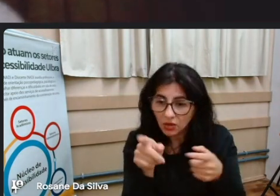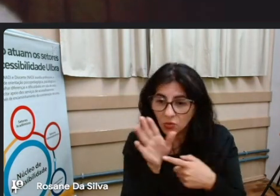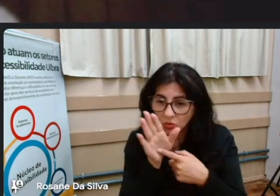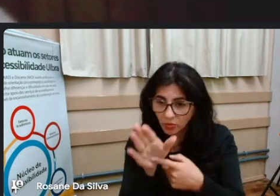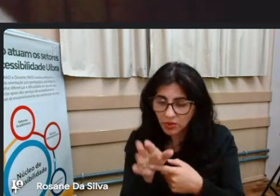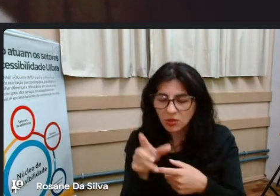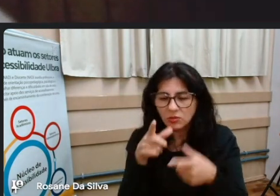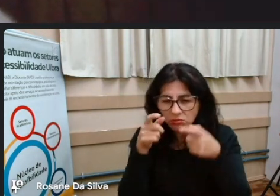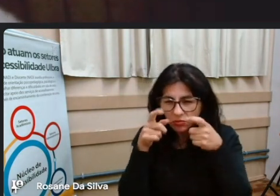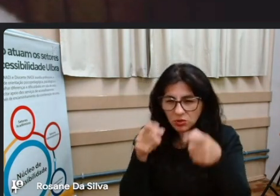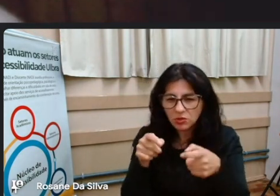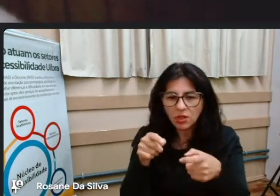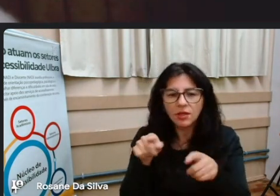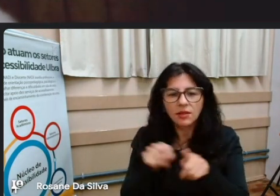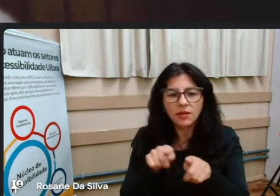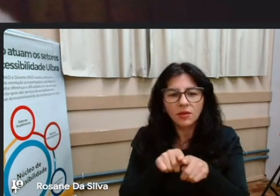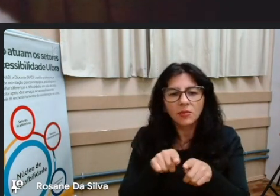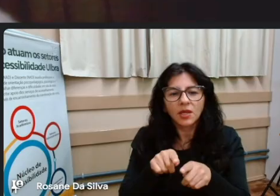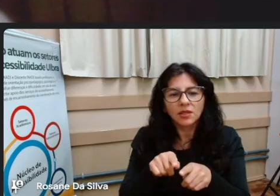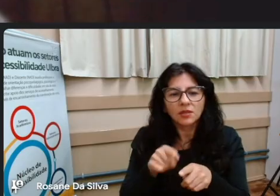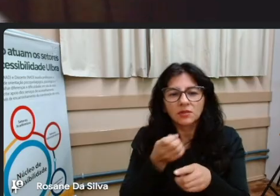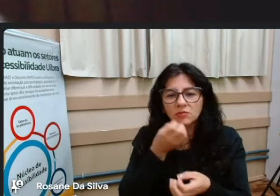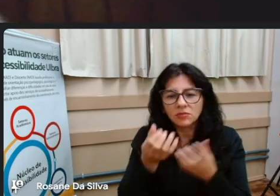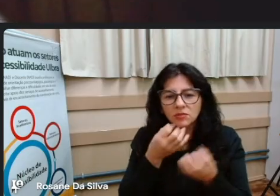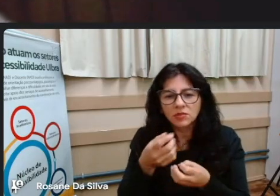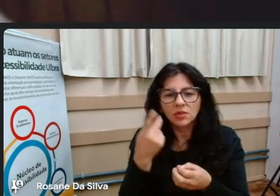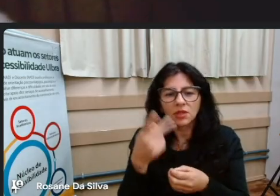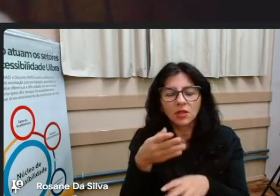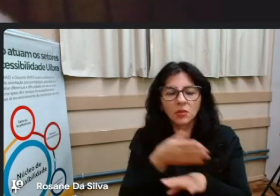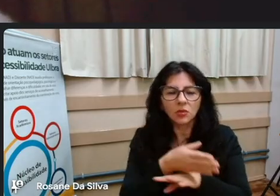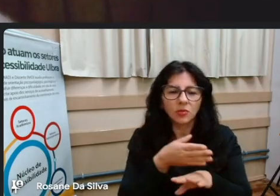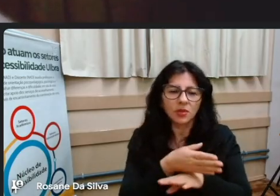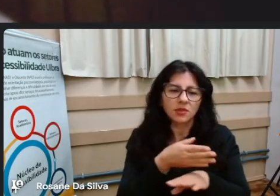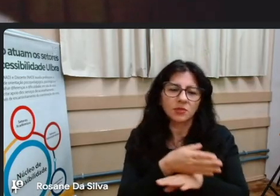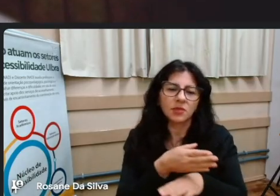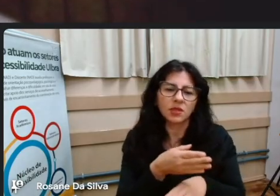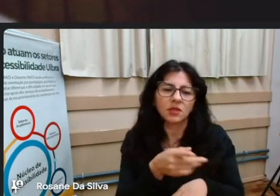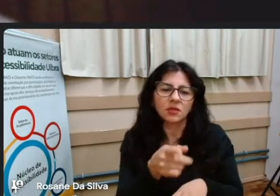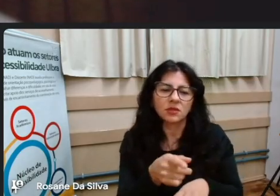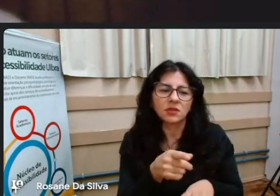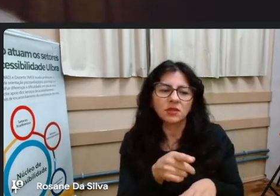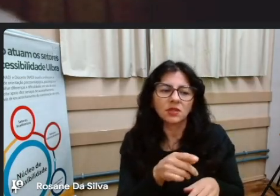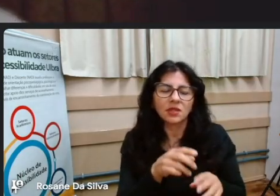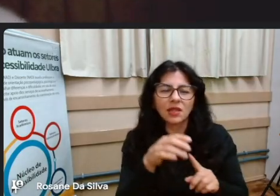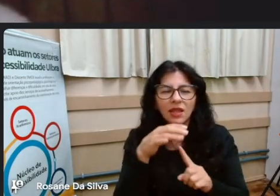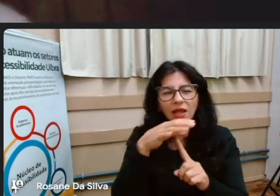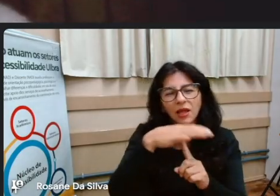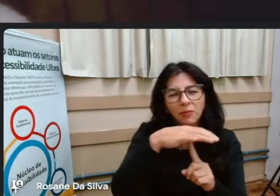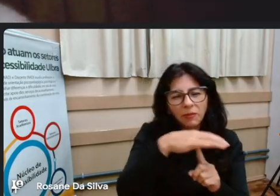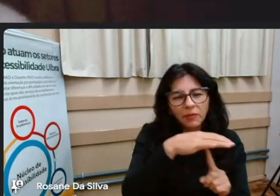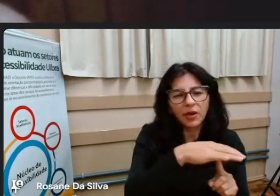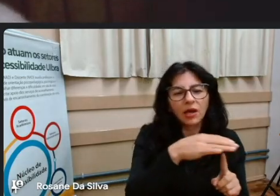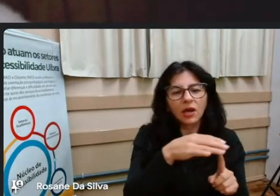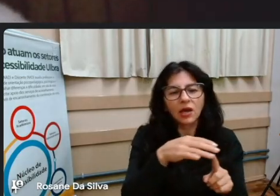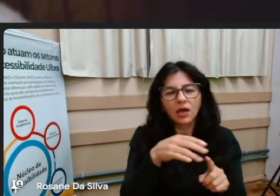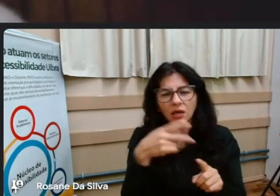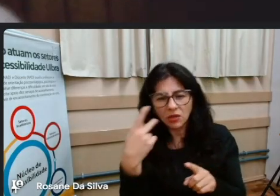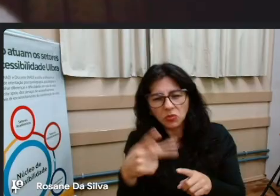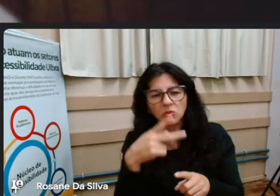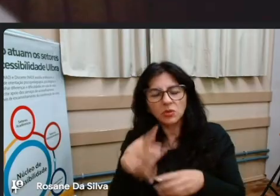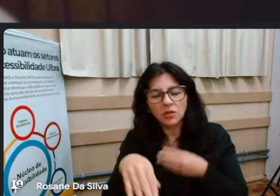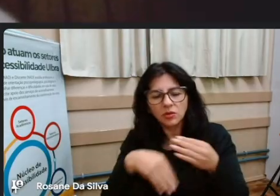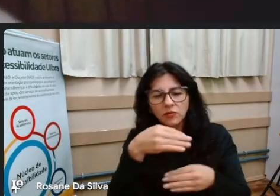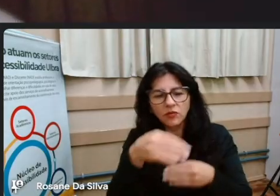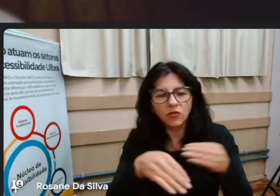uma curiosidade Airton a partir da tua apresentação e dos relatos que tu fazes da da tua participação em